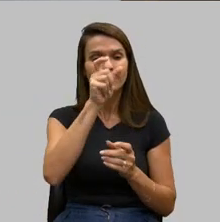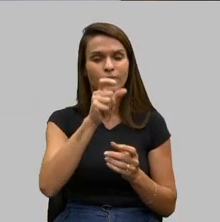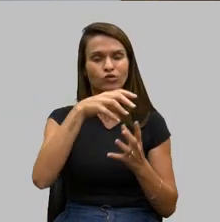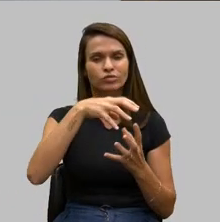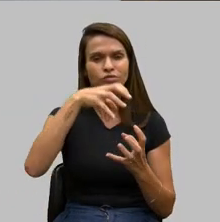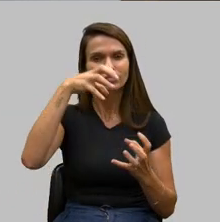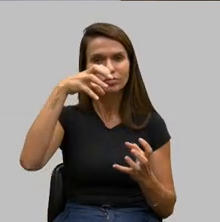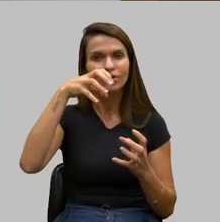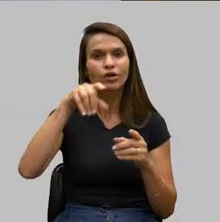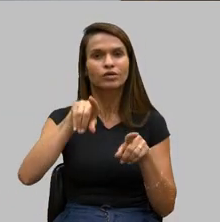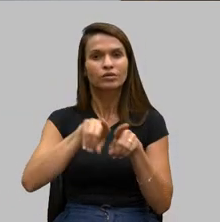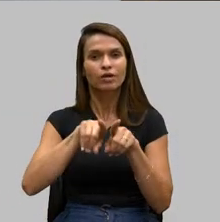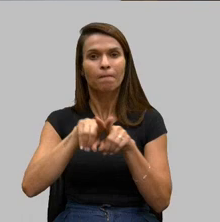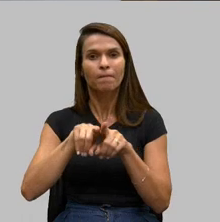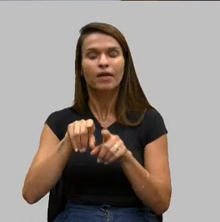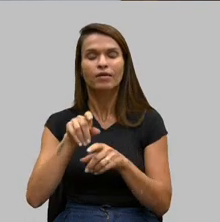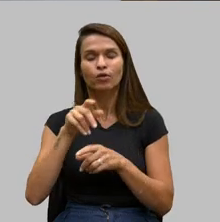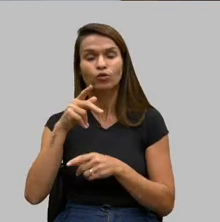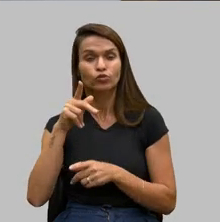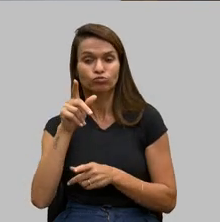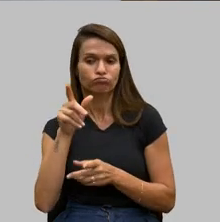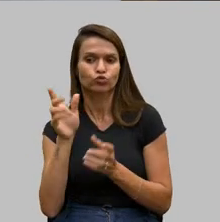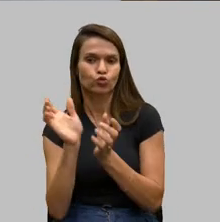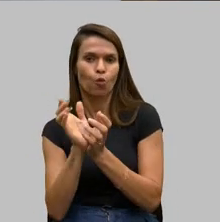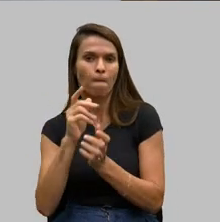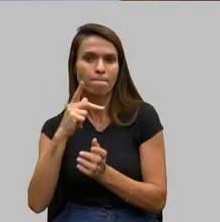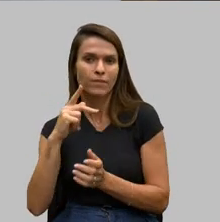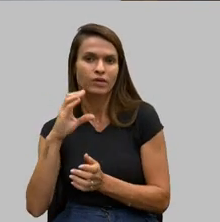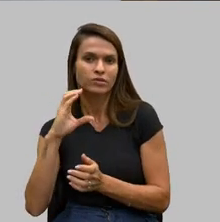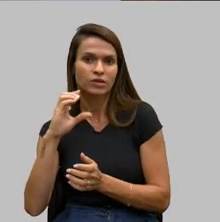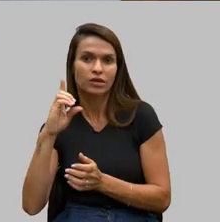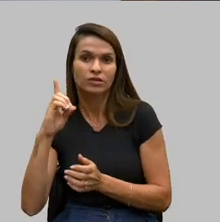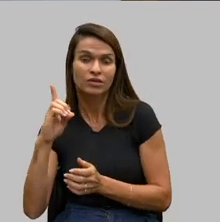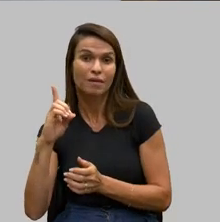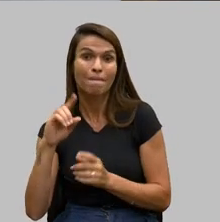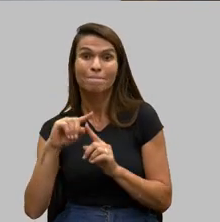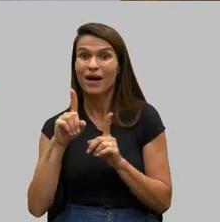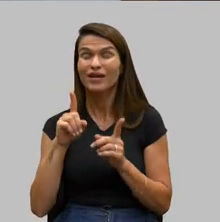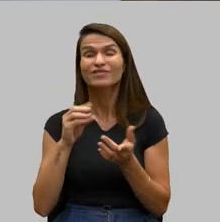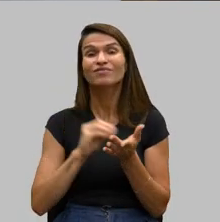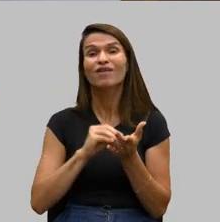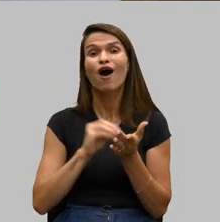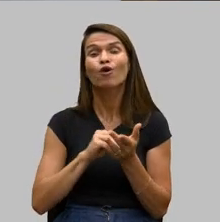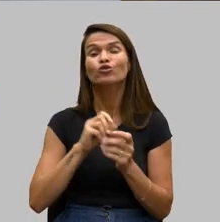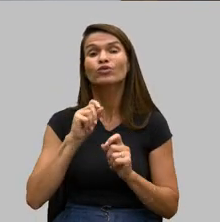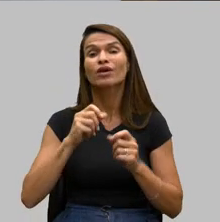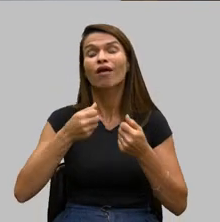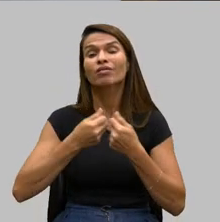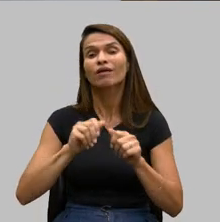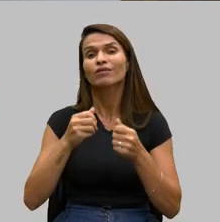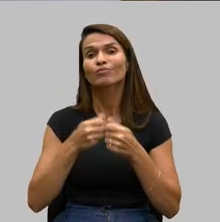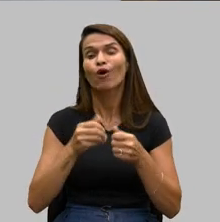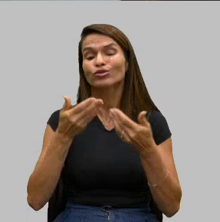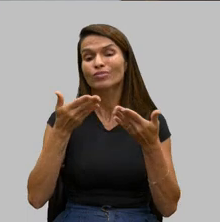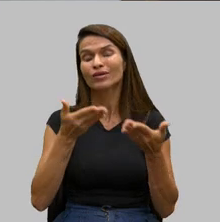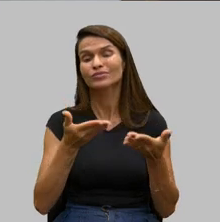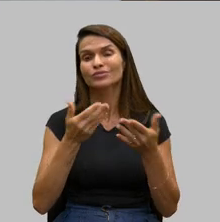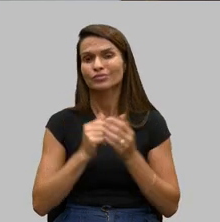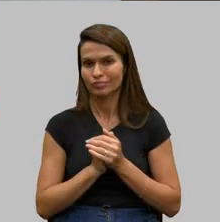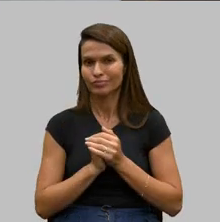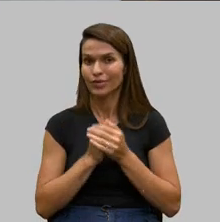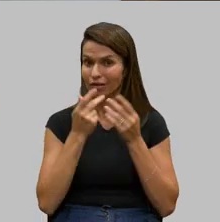com deficiência nós não temos transporte para isso então nós